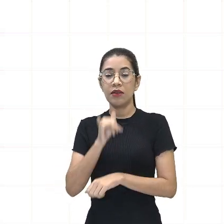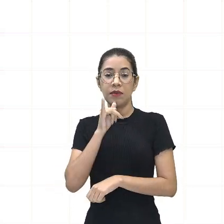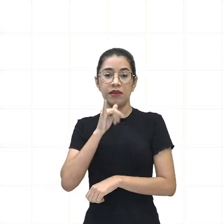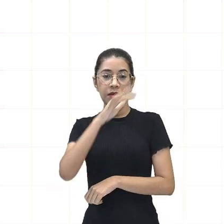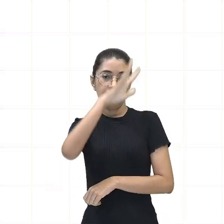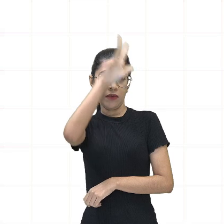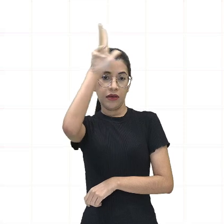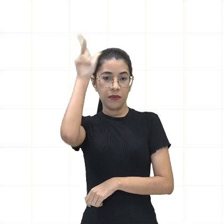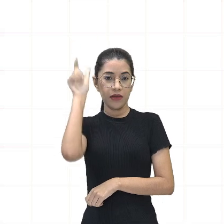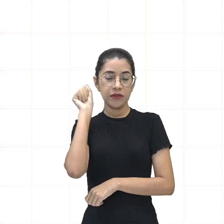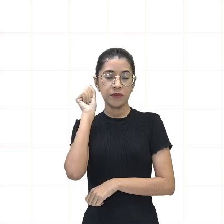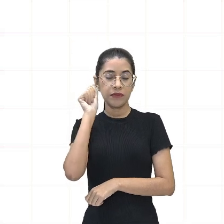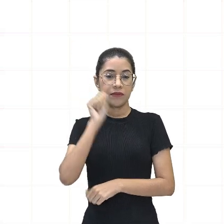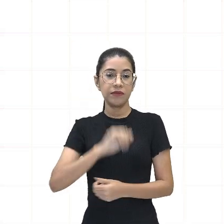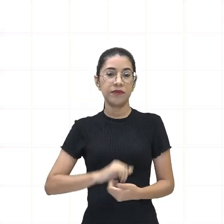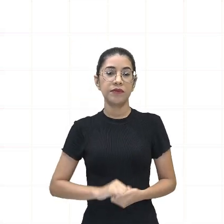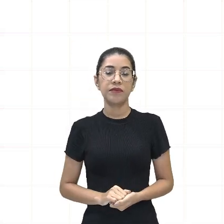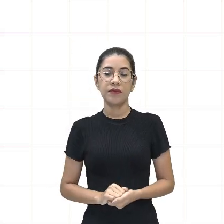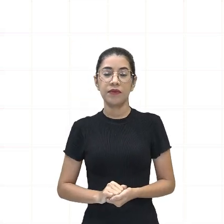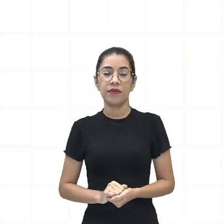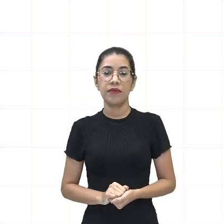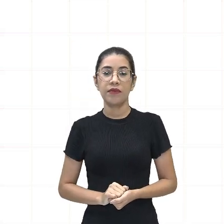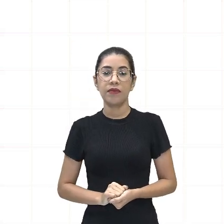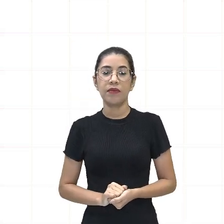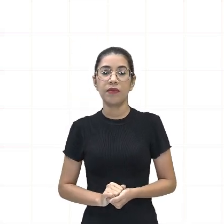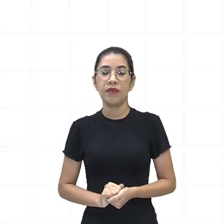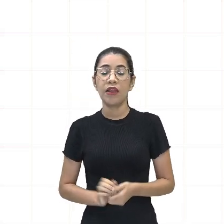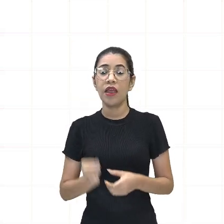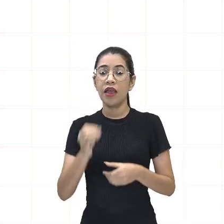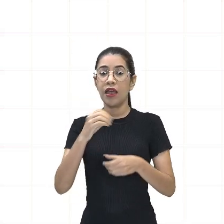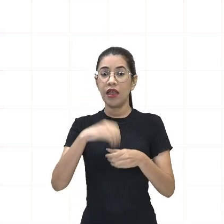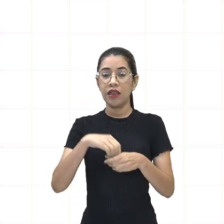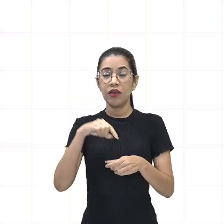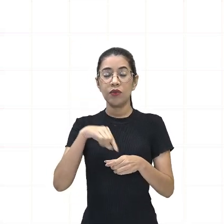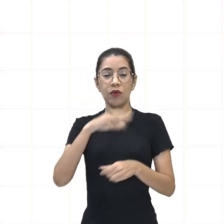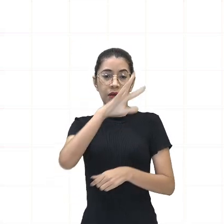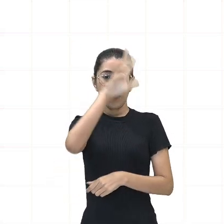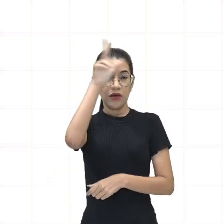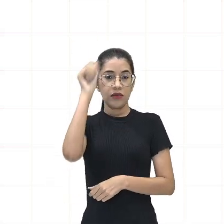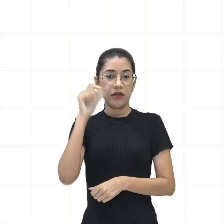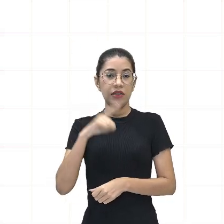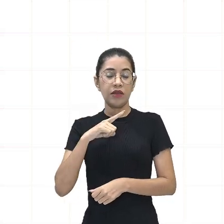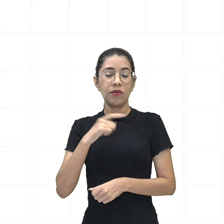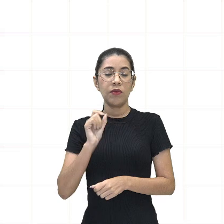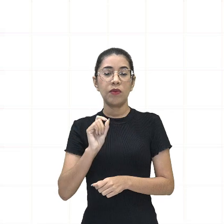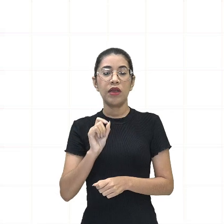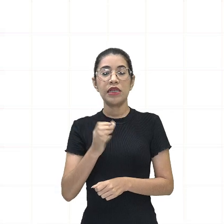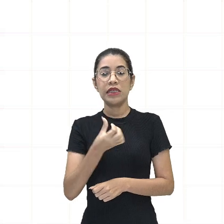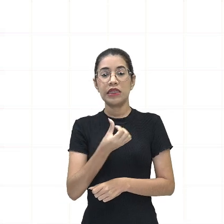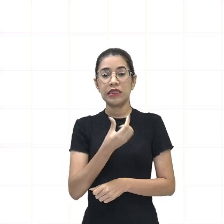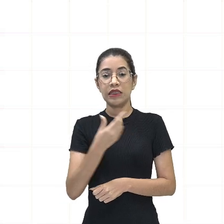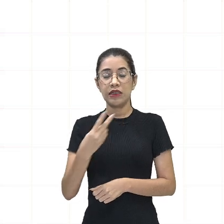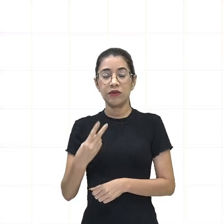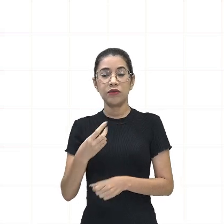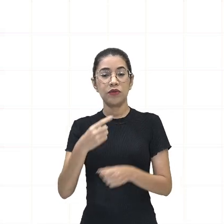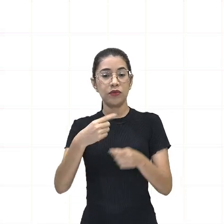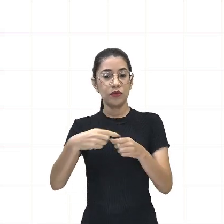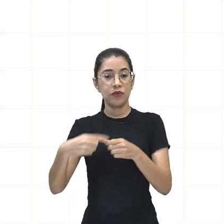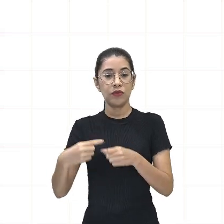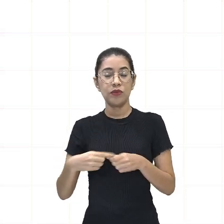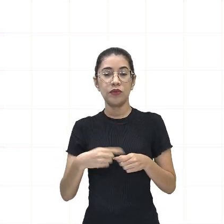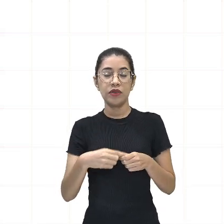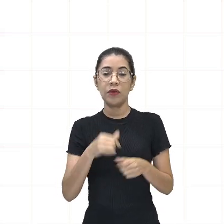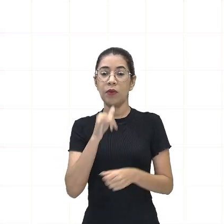Amazonas. Apenas um exemplo, tá bom, gente? E dentro do estado do Amazonas, nós temos aí os 62 municípios, né? Eu coloquei